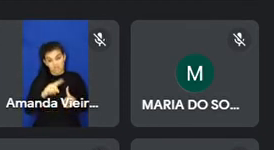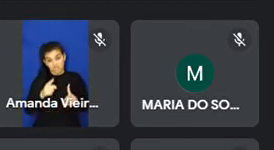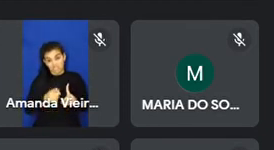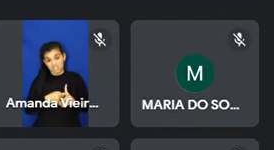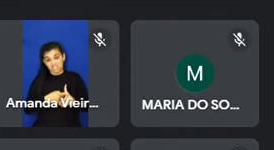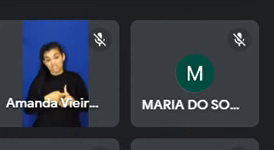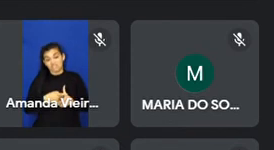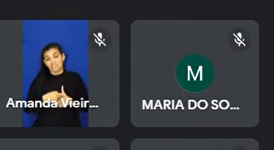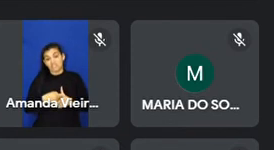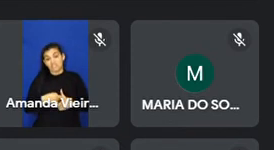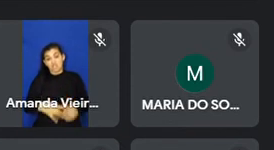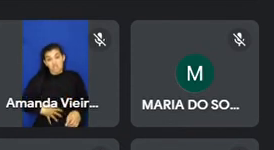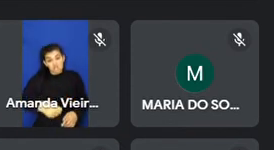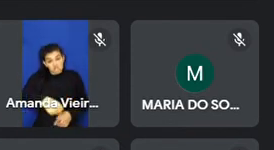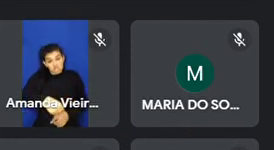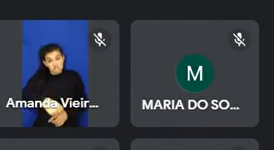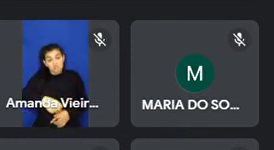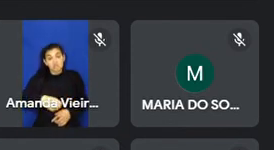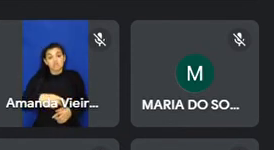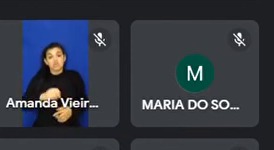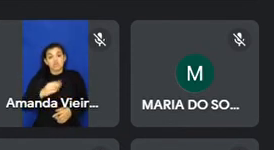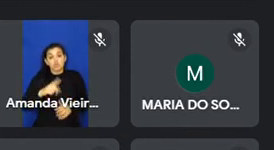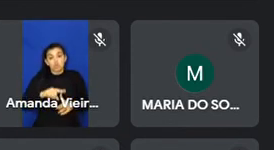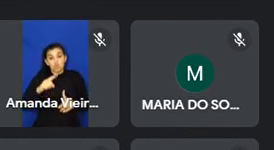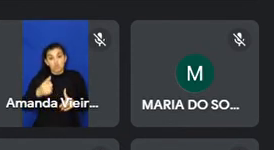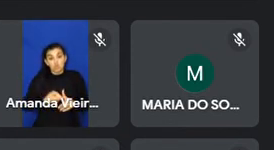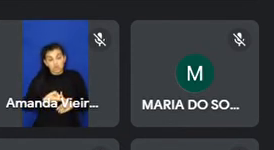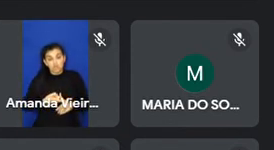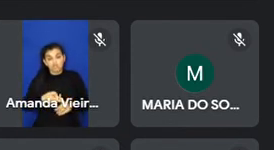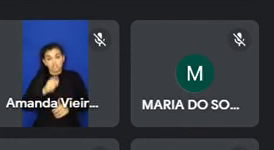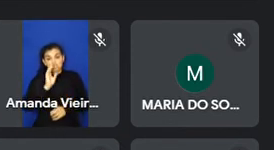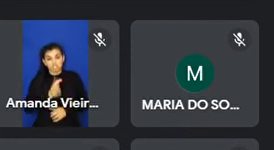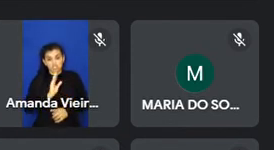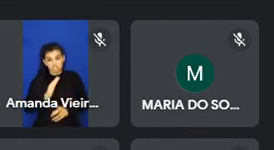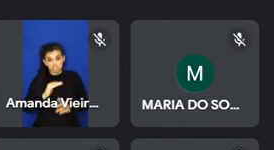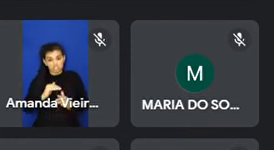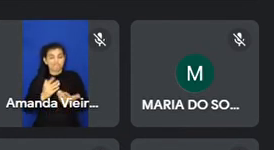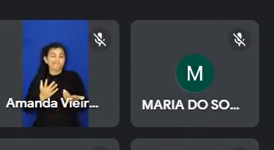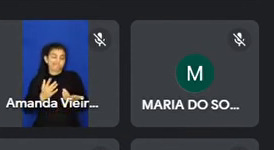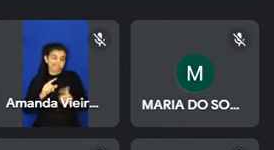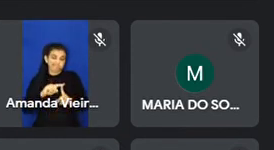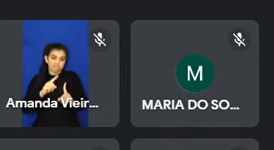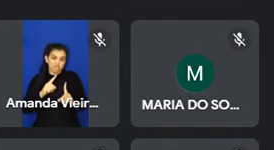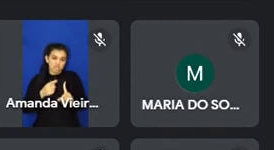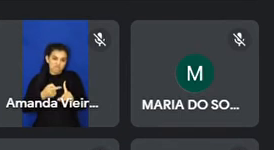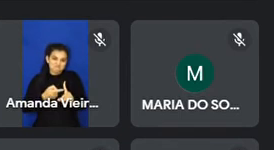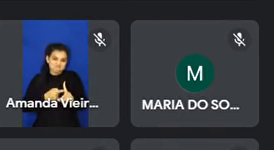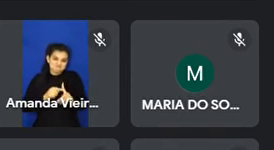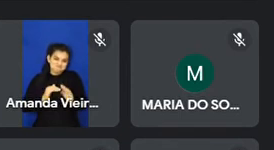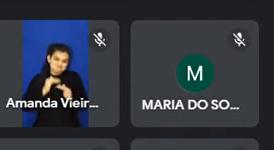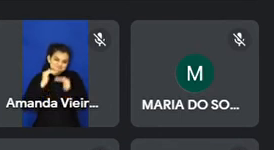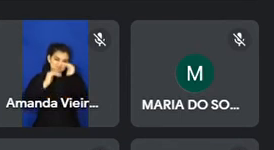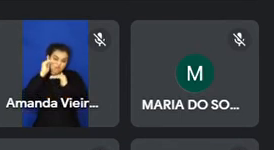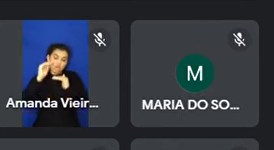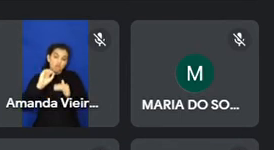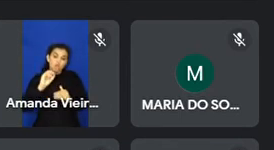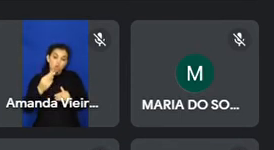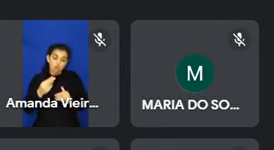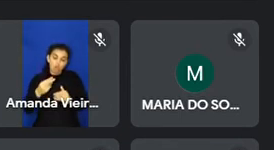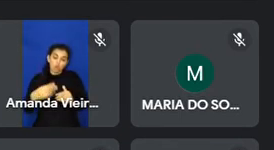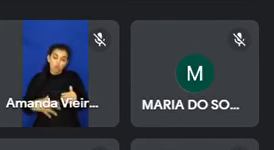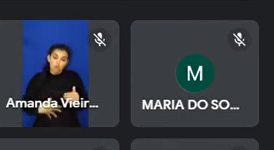ou aborto ou a em grávidas que já estão na gravidez bem avançada, pode causar o parto prematuro. Então, já